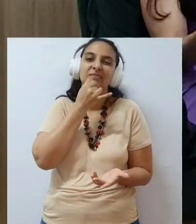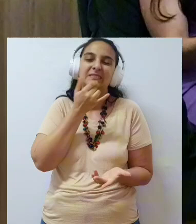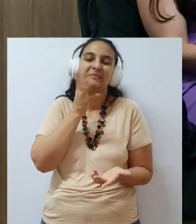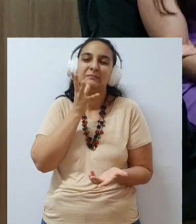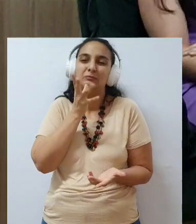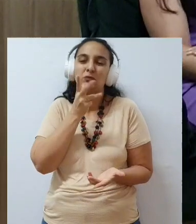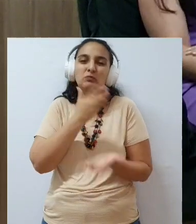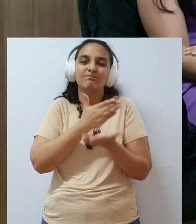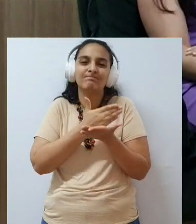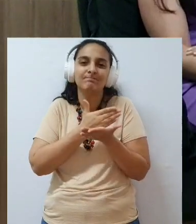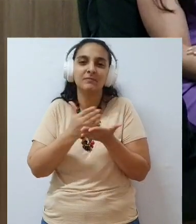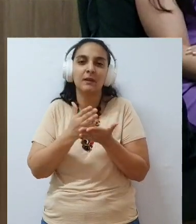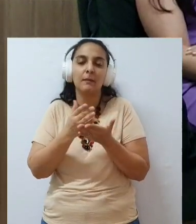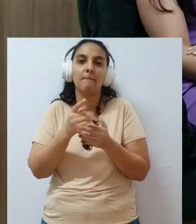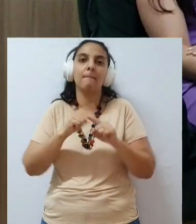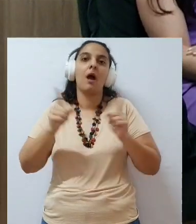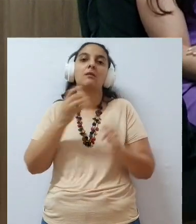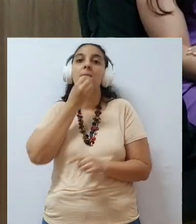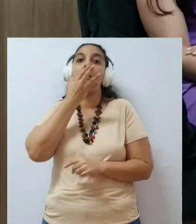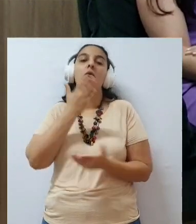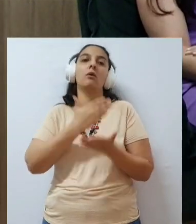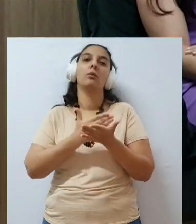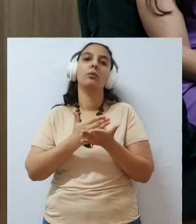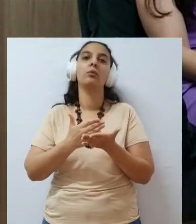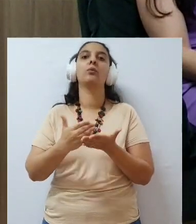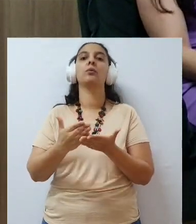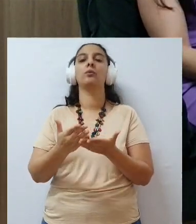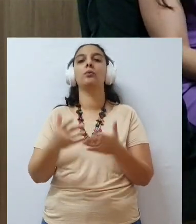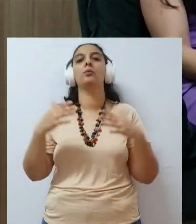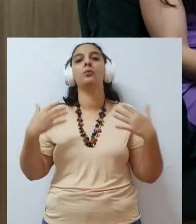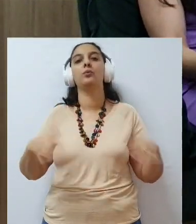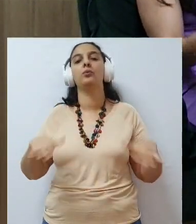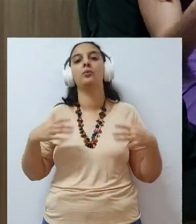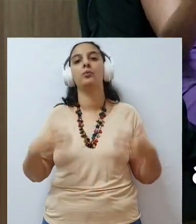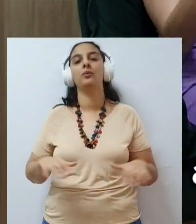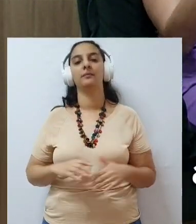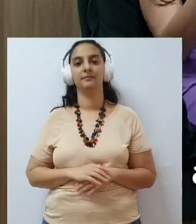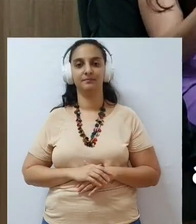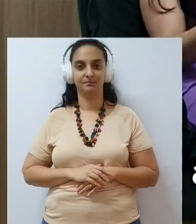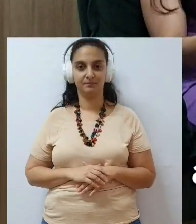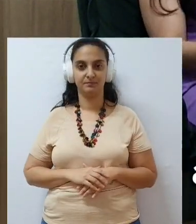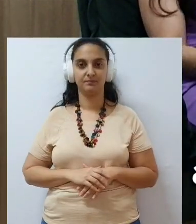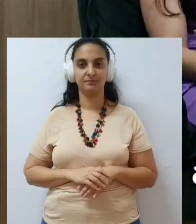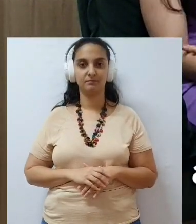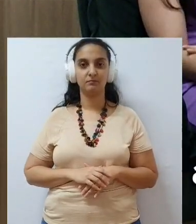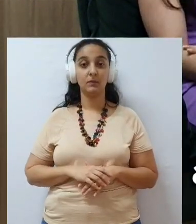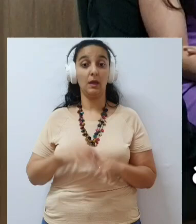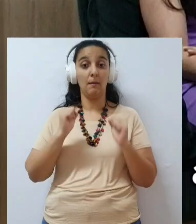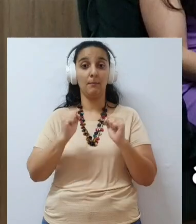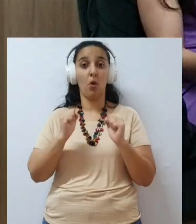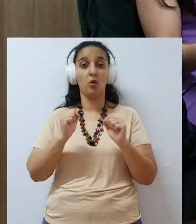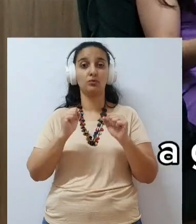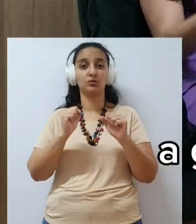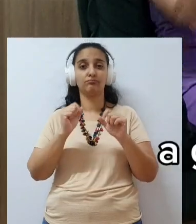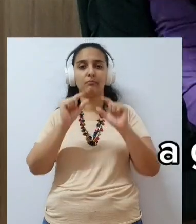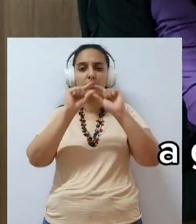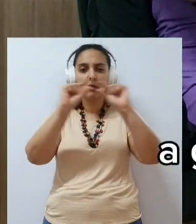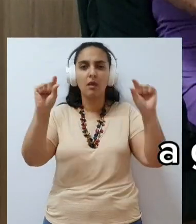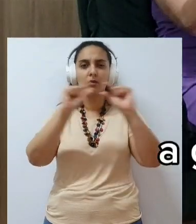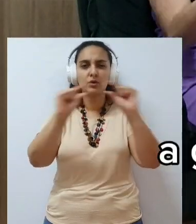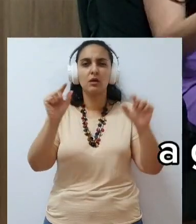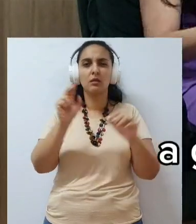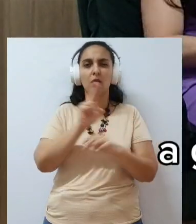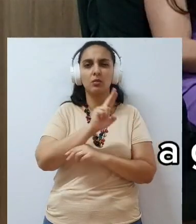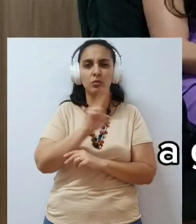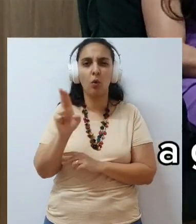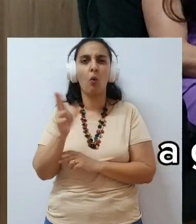bom que já começou. E eu espero que vocês assistam as listas aqui que a gente colocou. A gente deixa